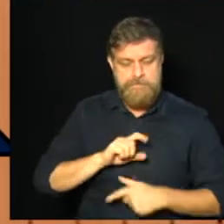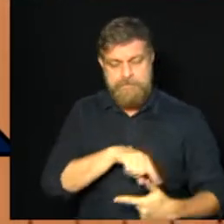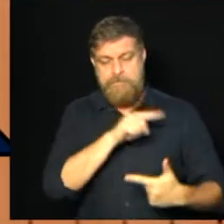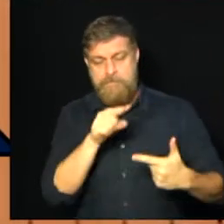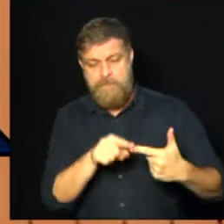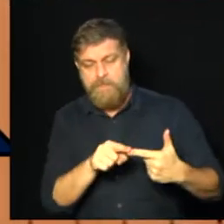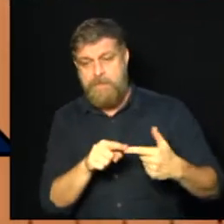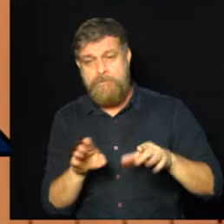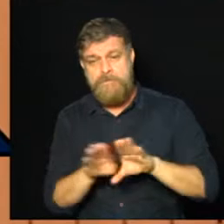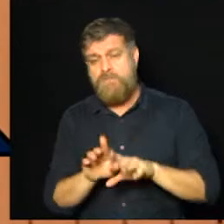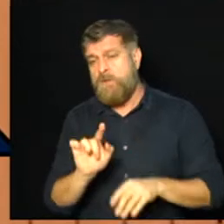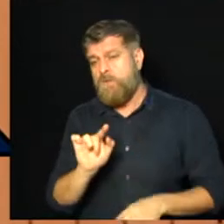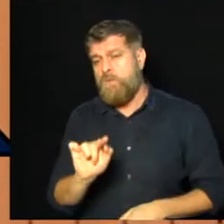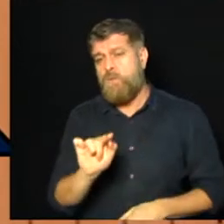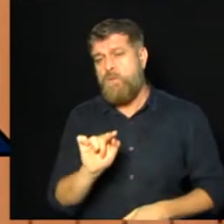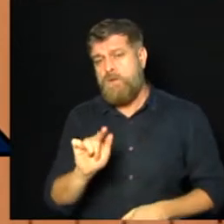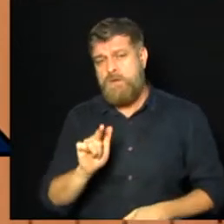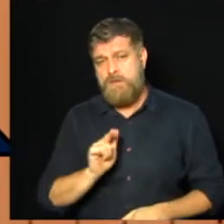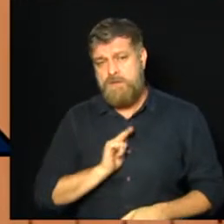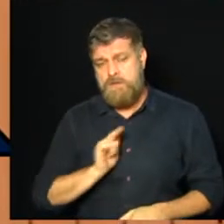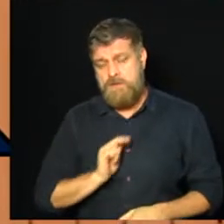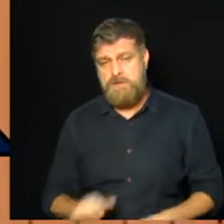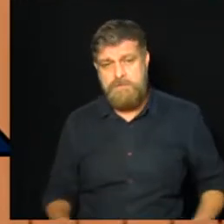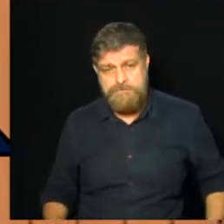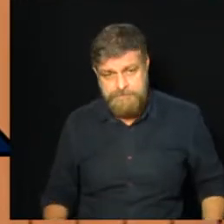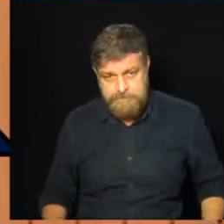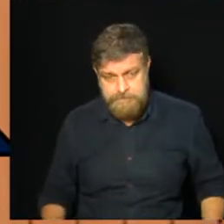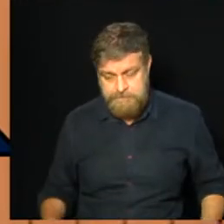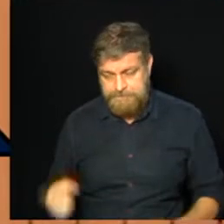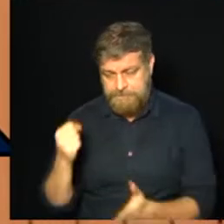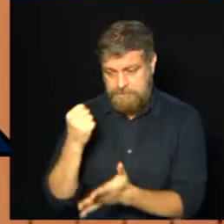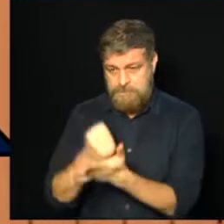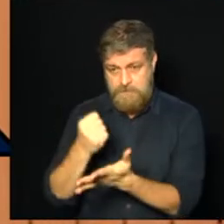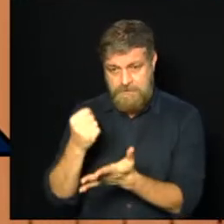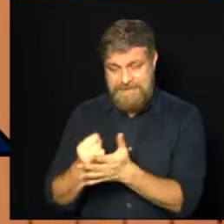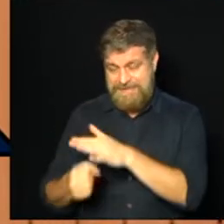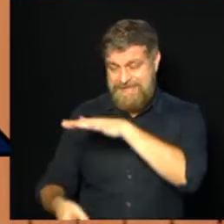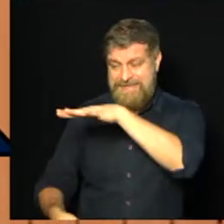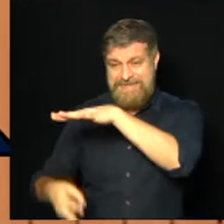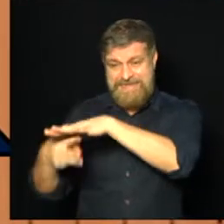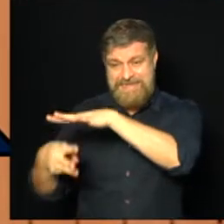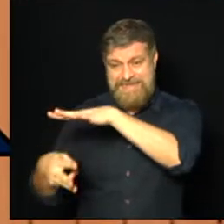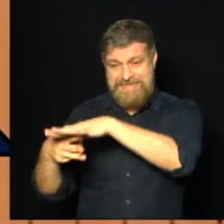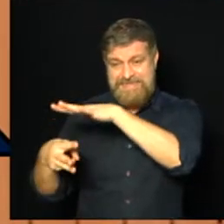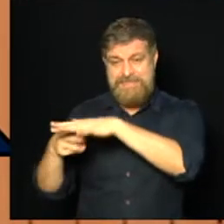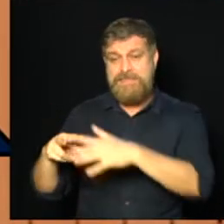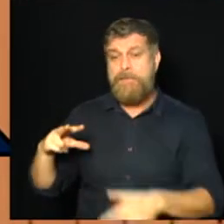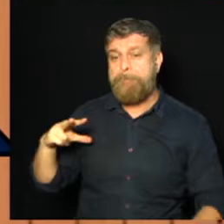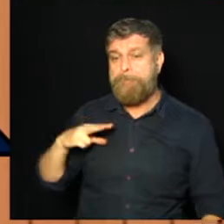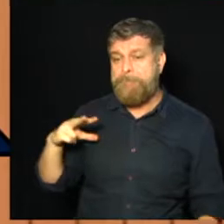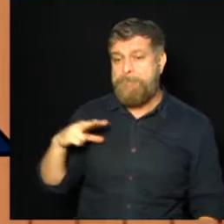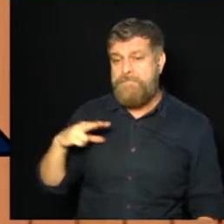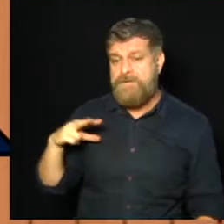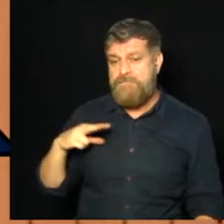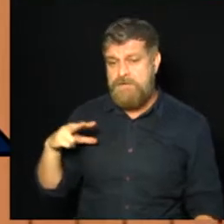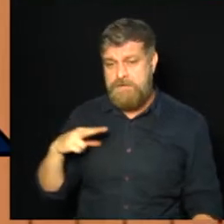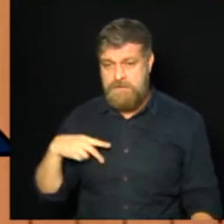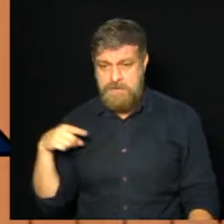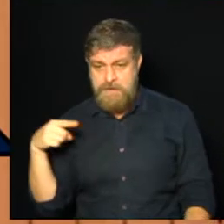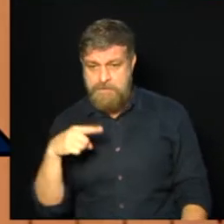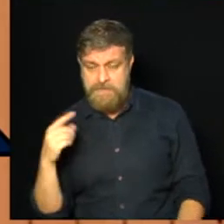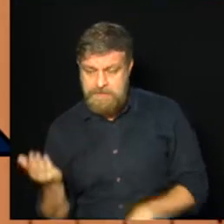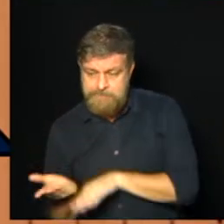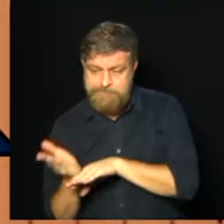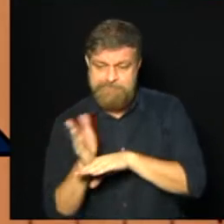é o fato de que, exatamente, uma contratação terceirizada privada, para fazer essa